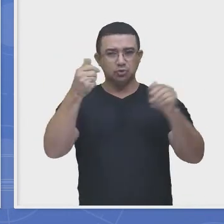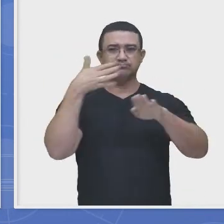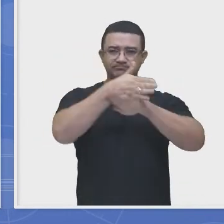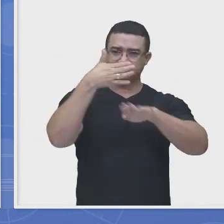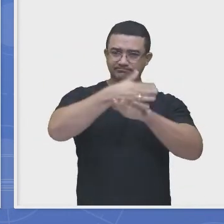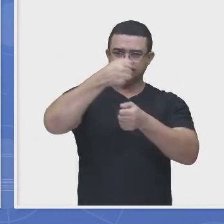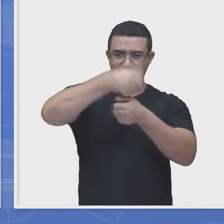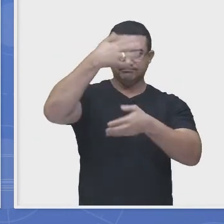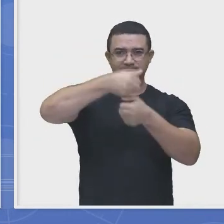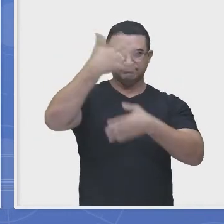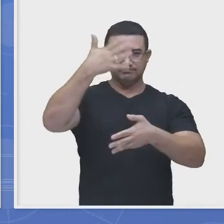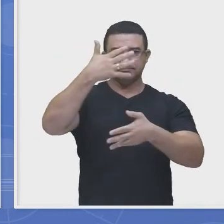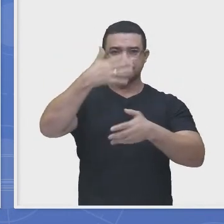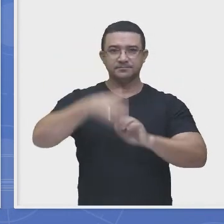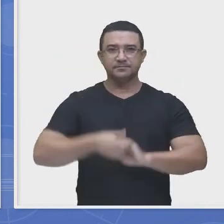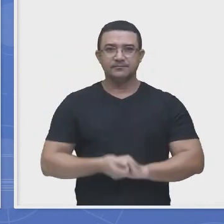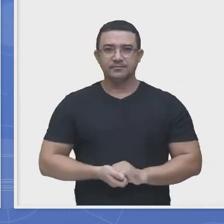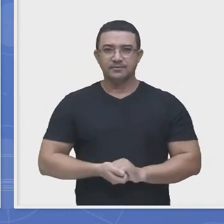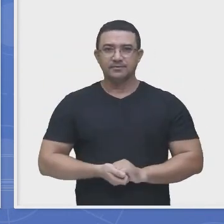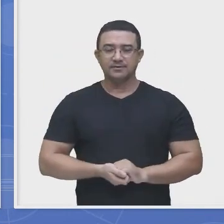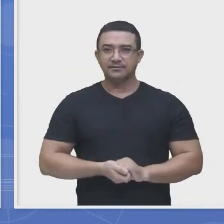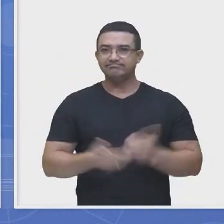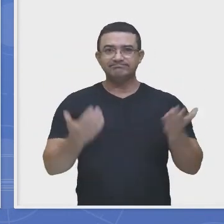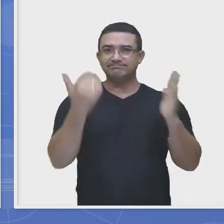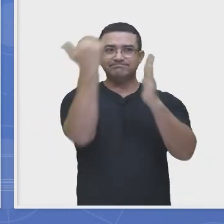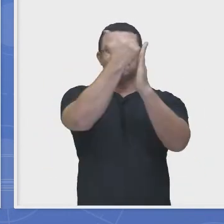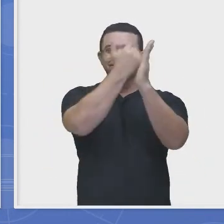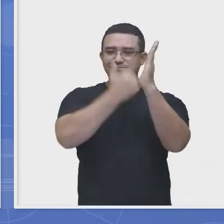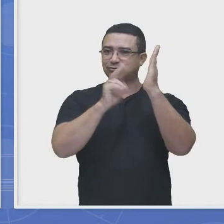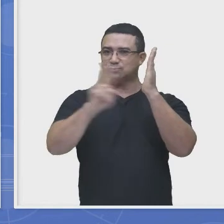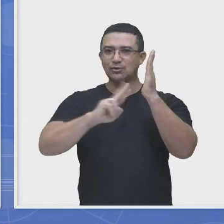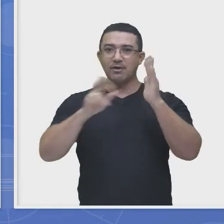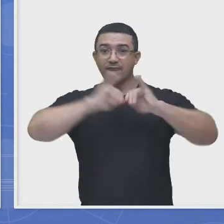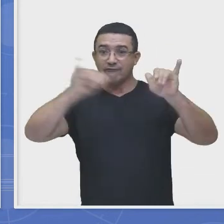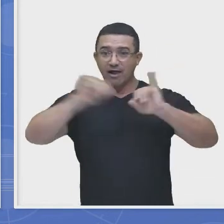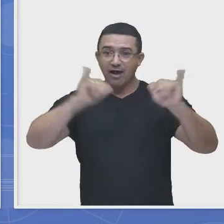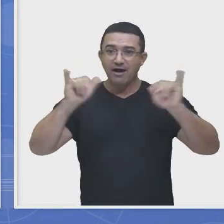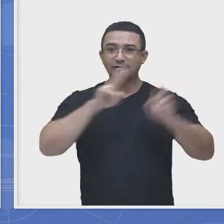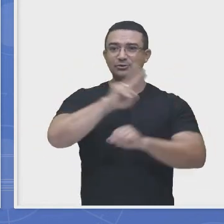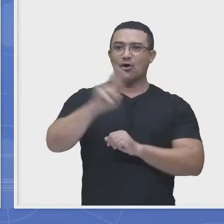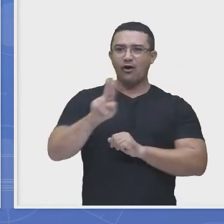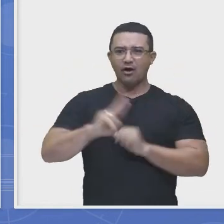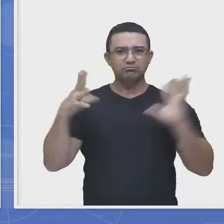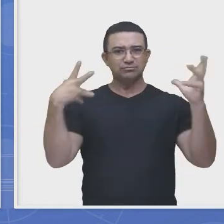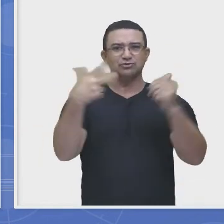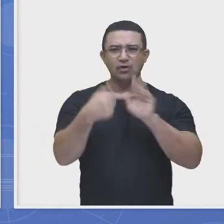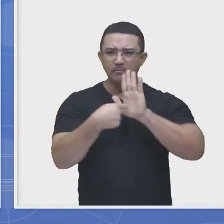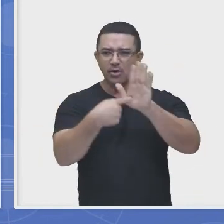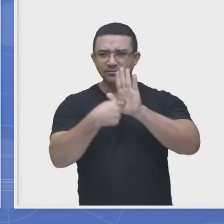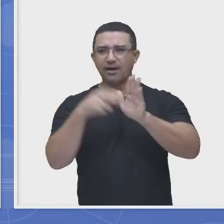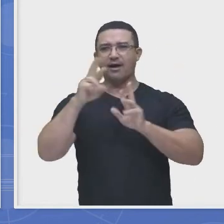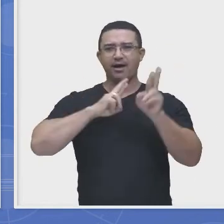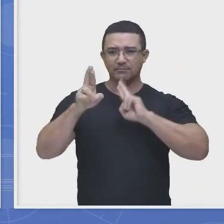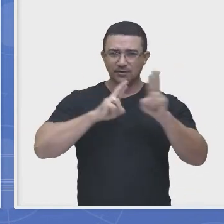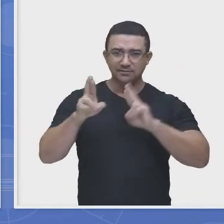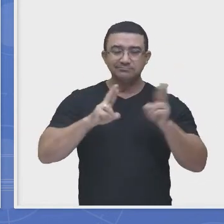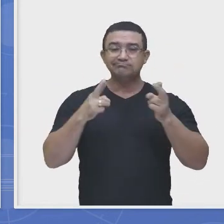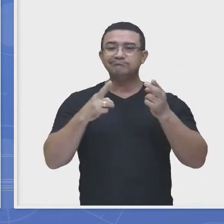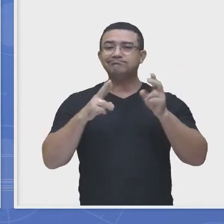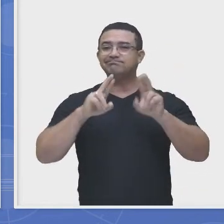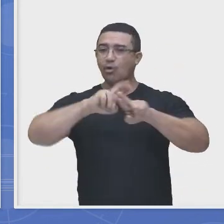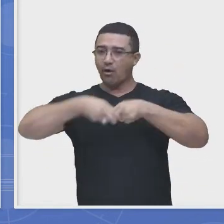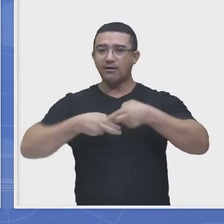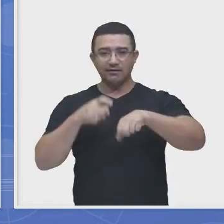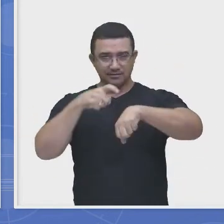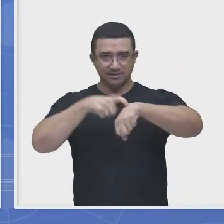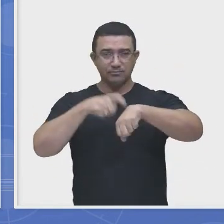estão interagindo com a gente. Felizmente não tem como falar o nome de todos ou mostrar as respostas aqui, devido ao tempo, mas a